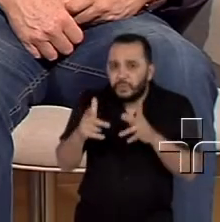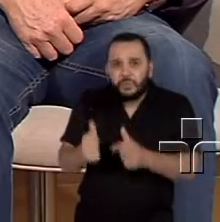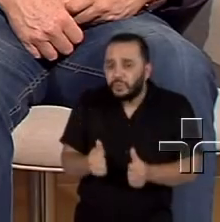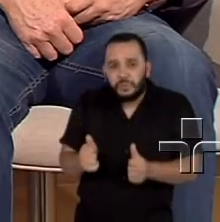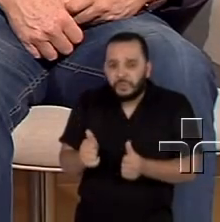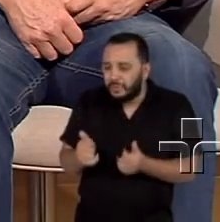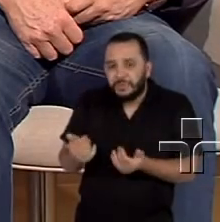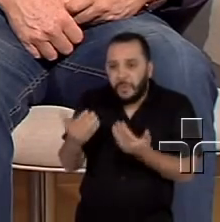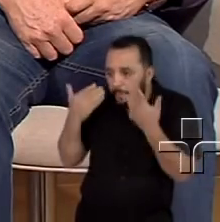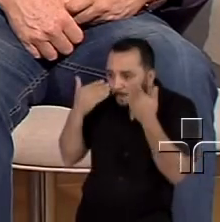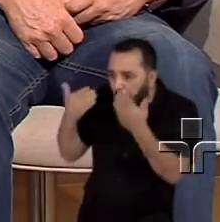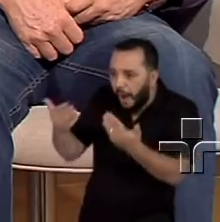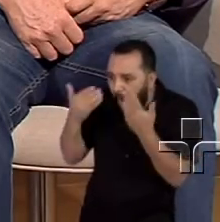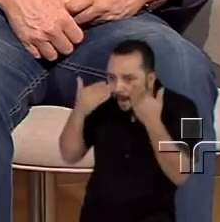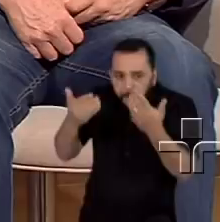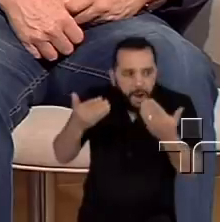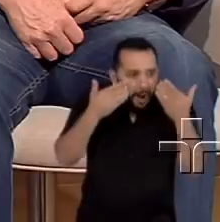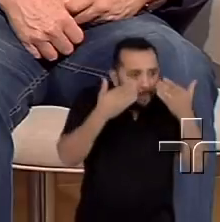disponível